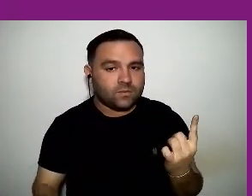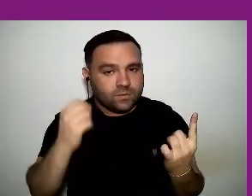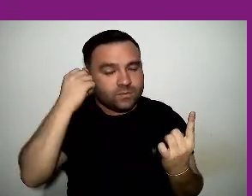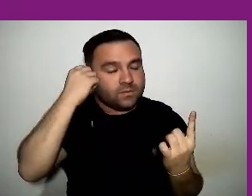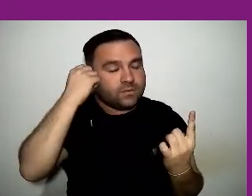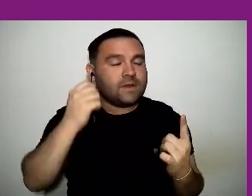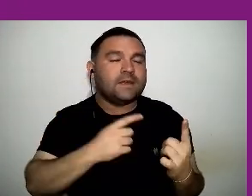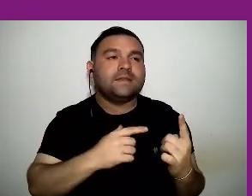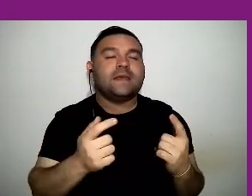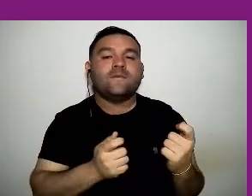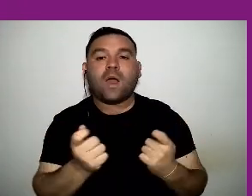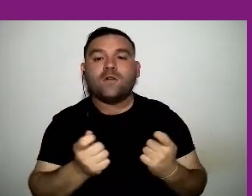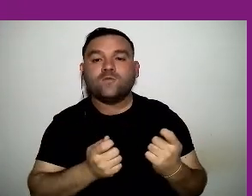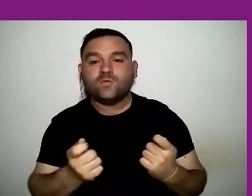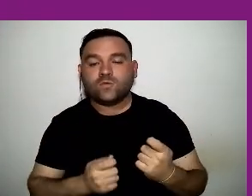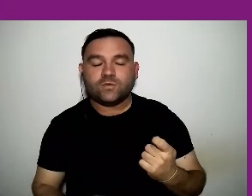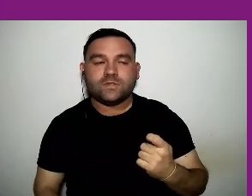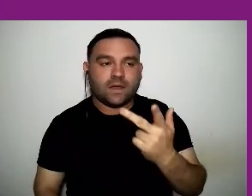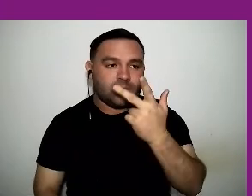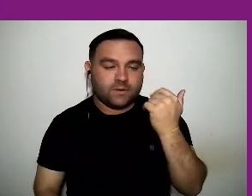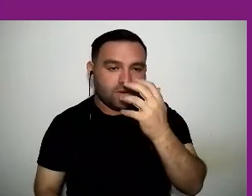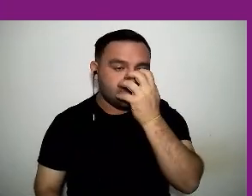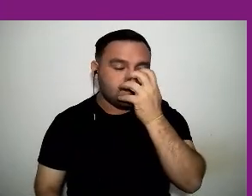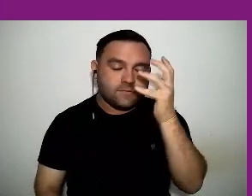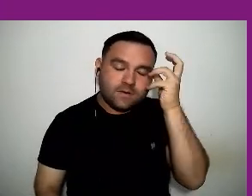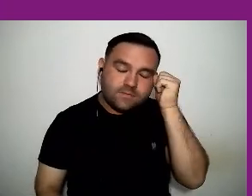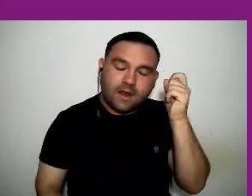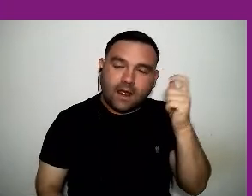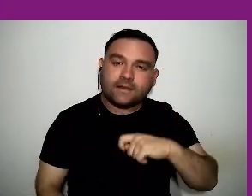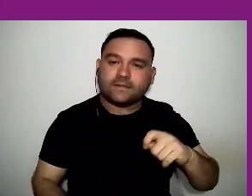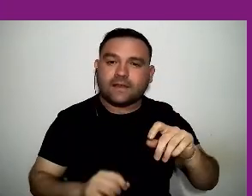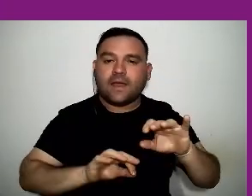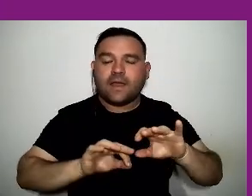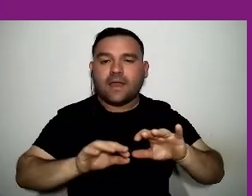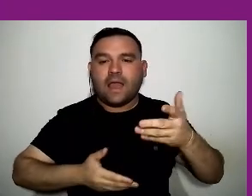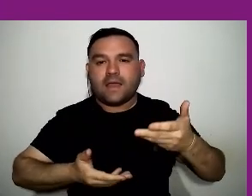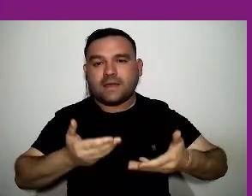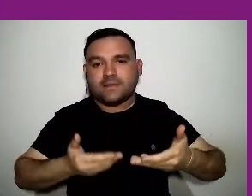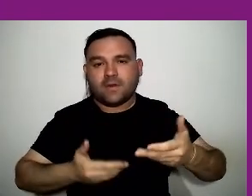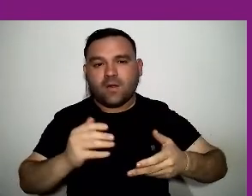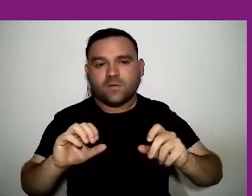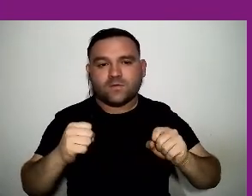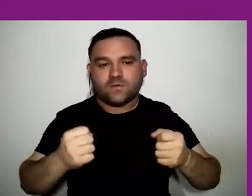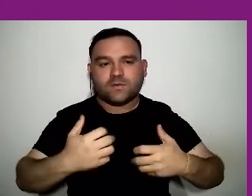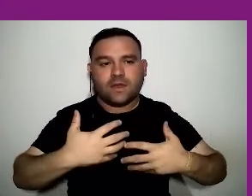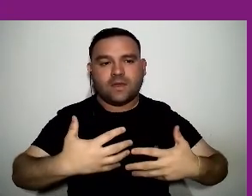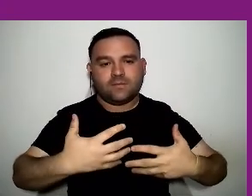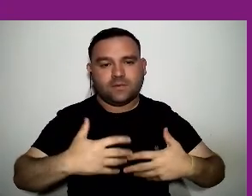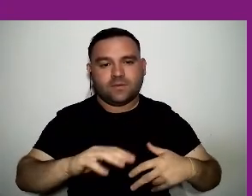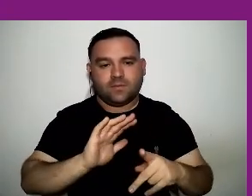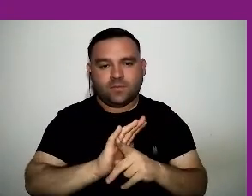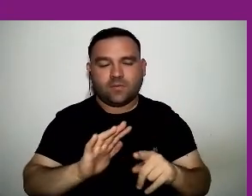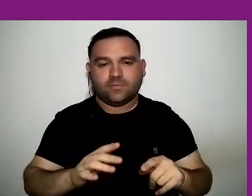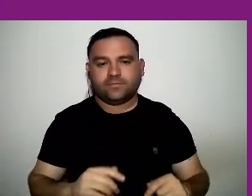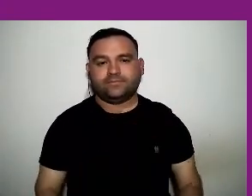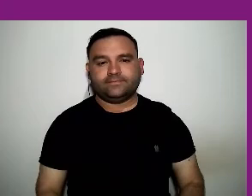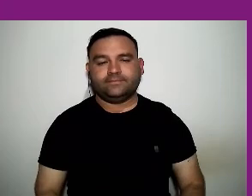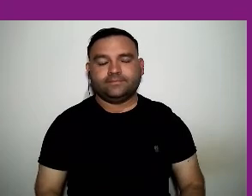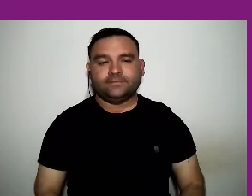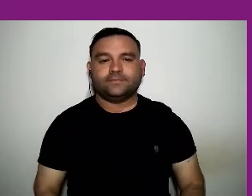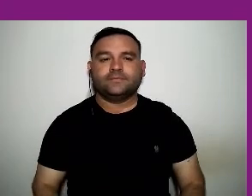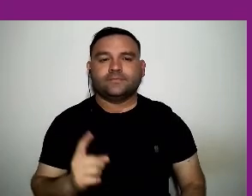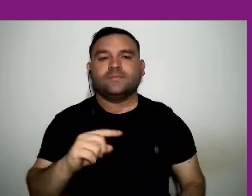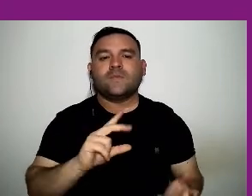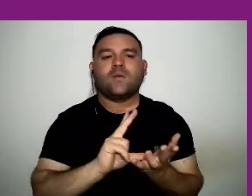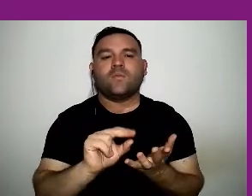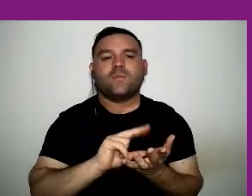com o ajuste do nível de sedação para se modular esse esforço respiratório durante a ventilação espontânea. Esse foi um